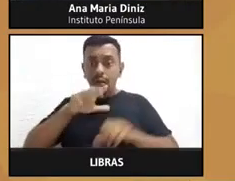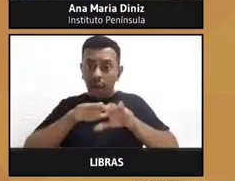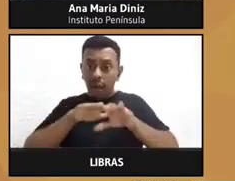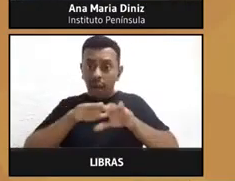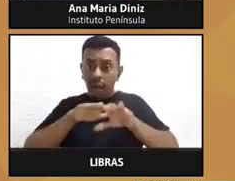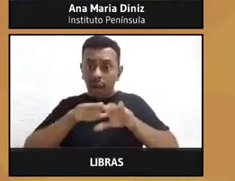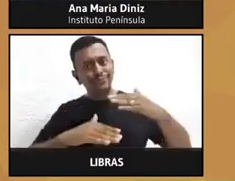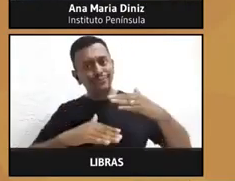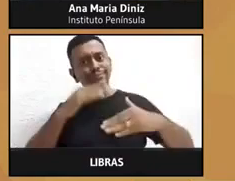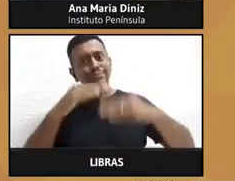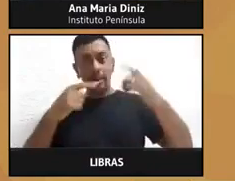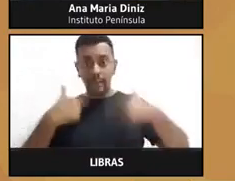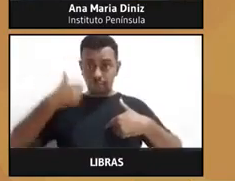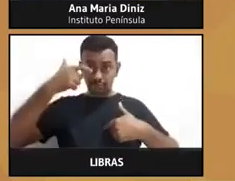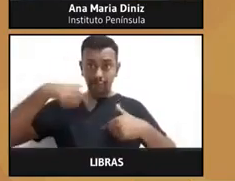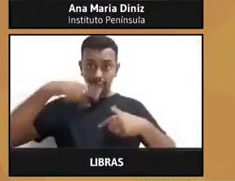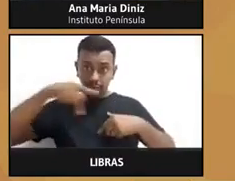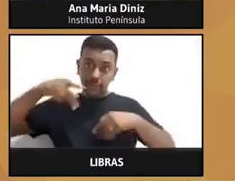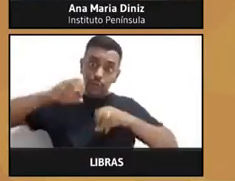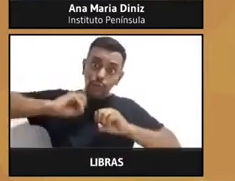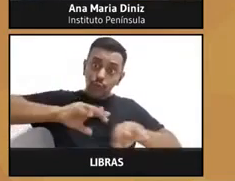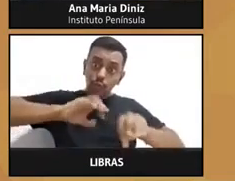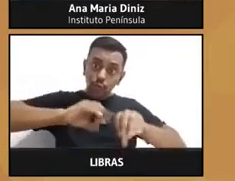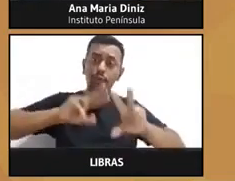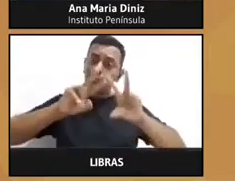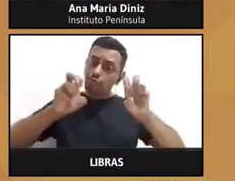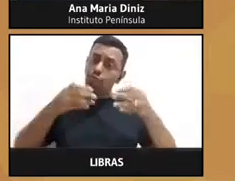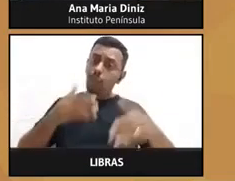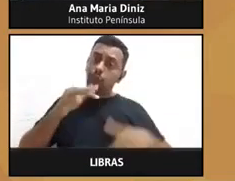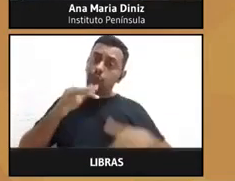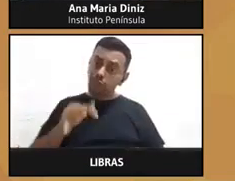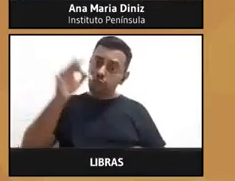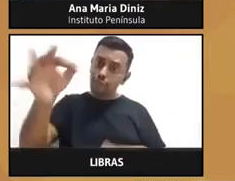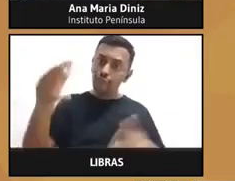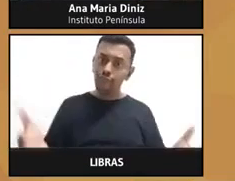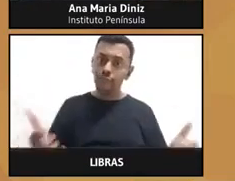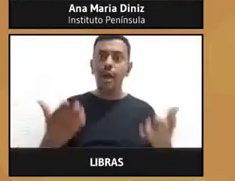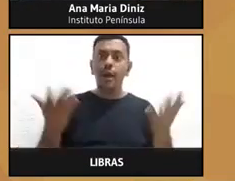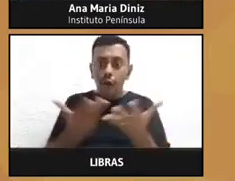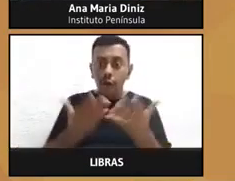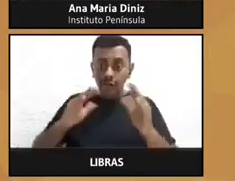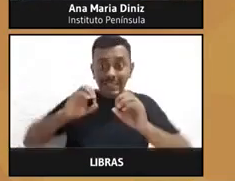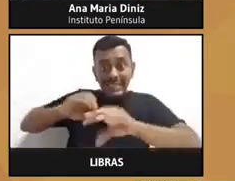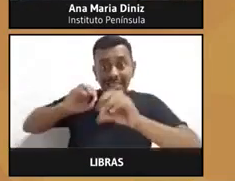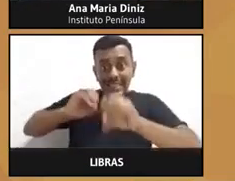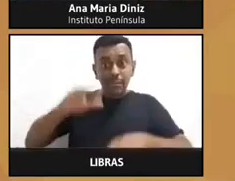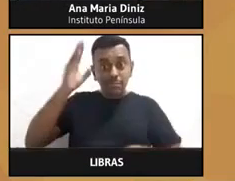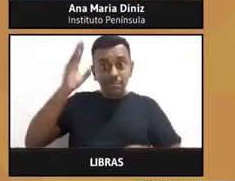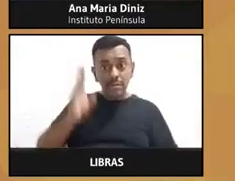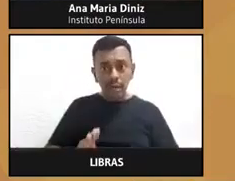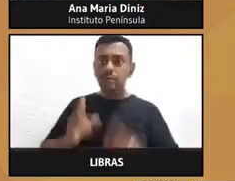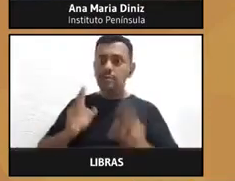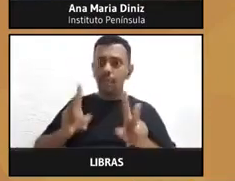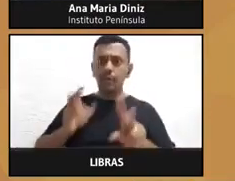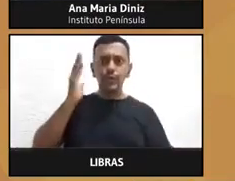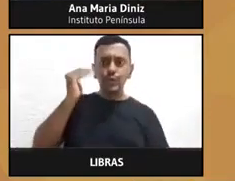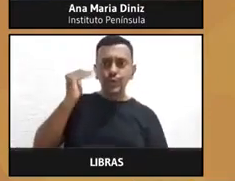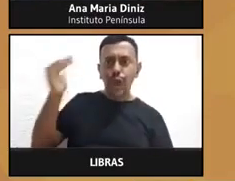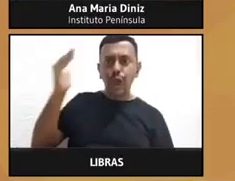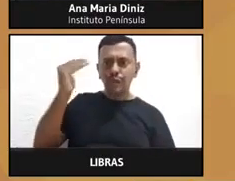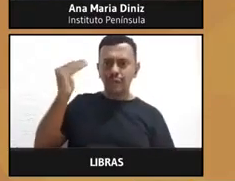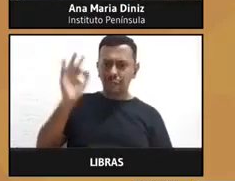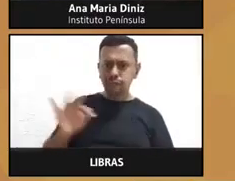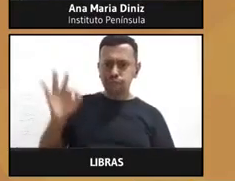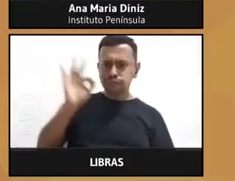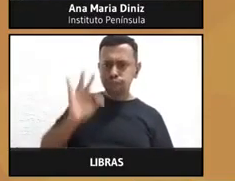educá-los para o futuro. O ensino brasileiro está muito focado em sucesso acadêmico. O mundo